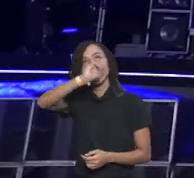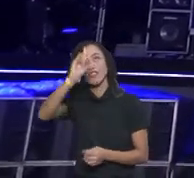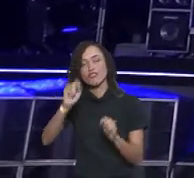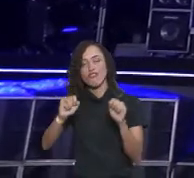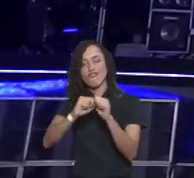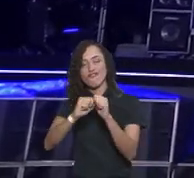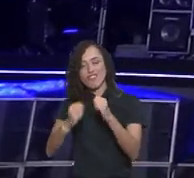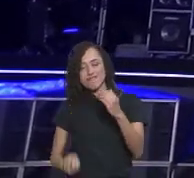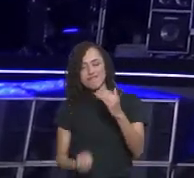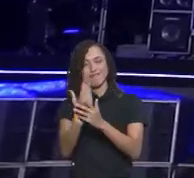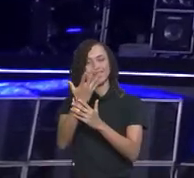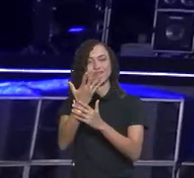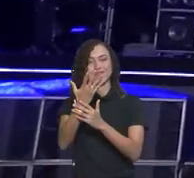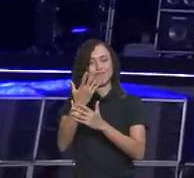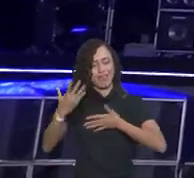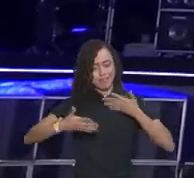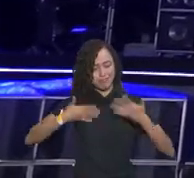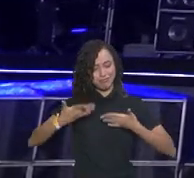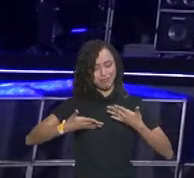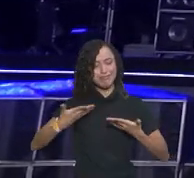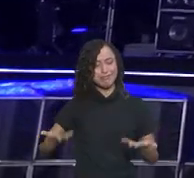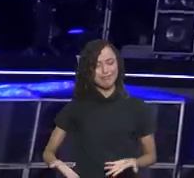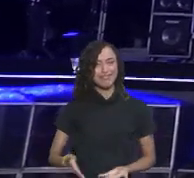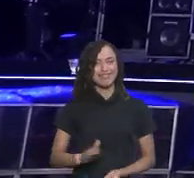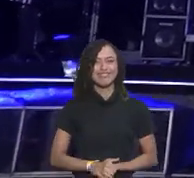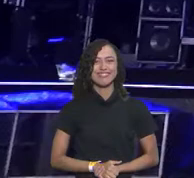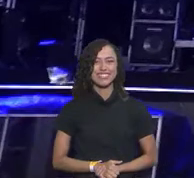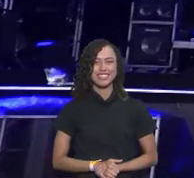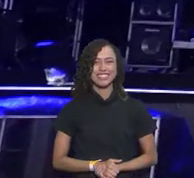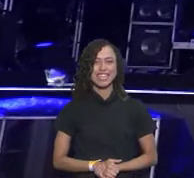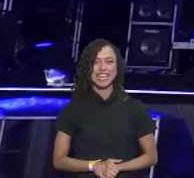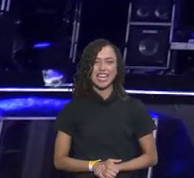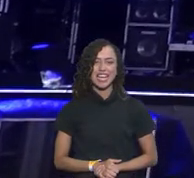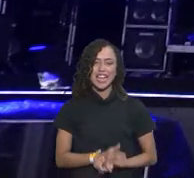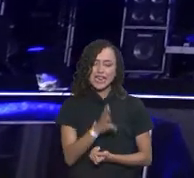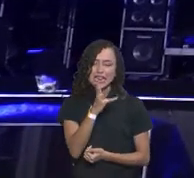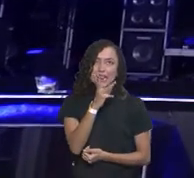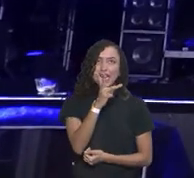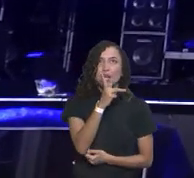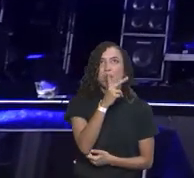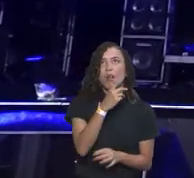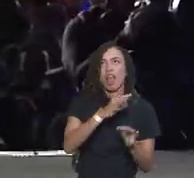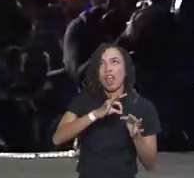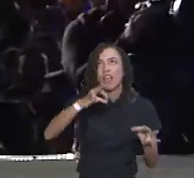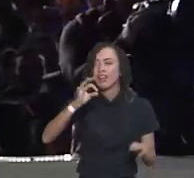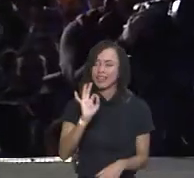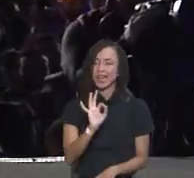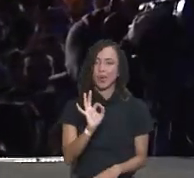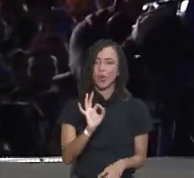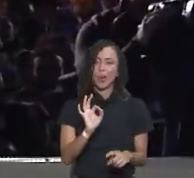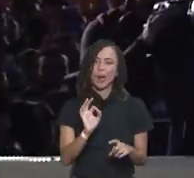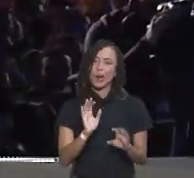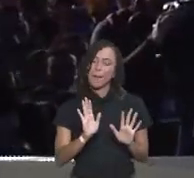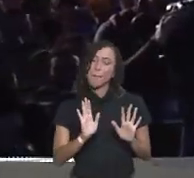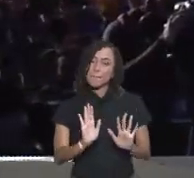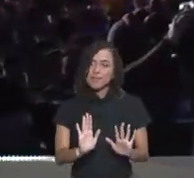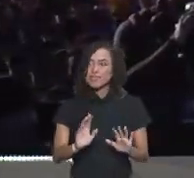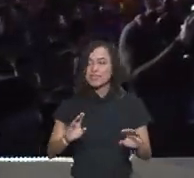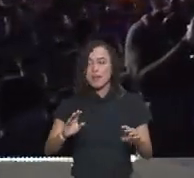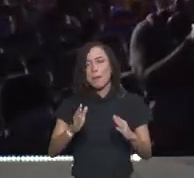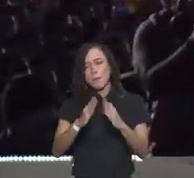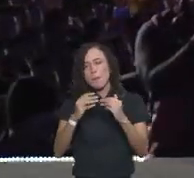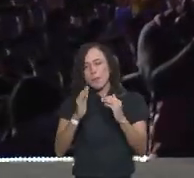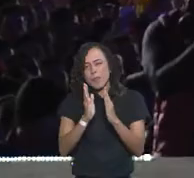regozijemo-nos e alegremo-nos nele eu não vou demorar mas eu vou pedir a sua extrema